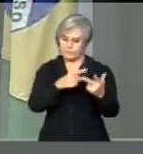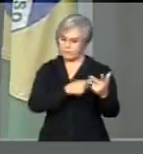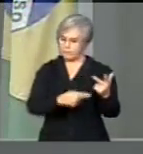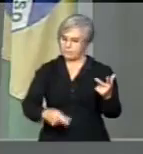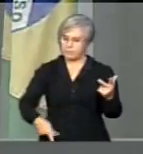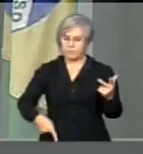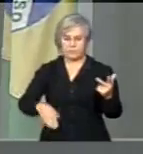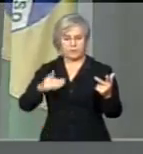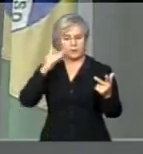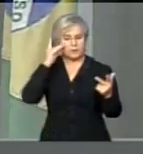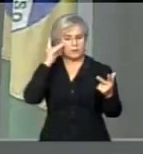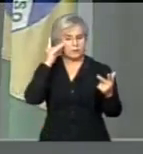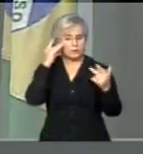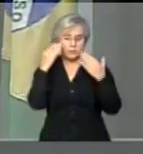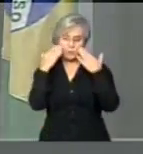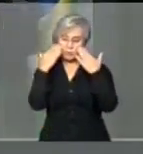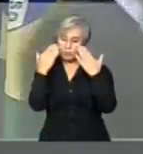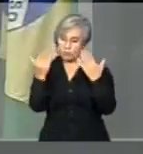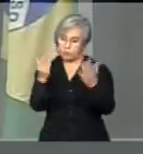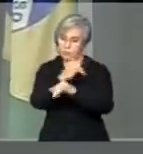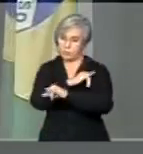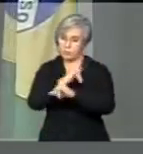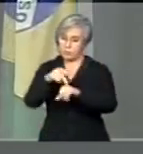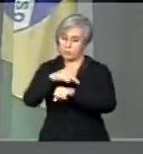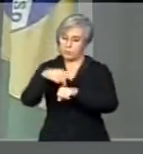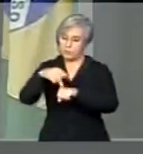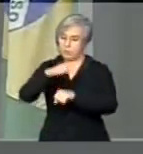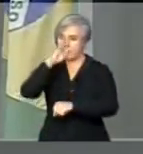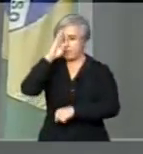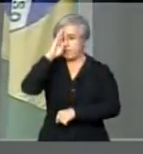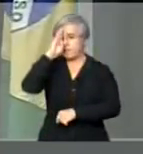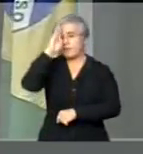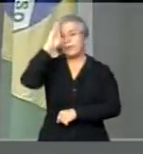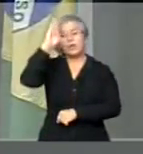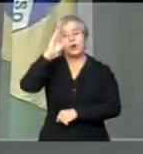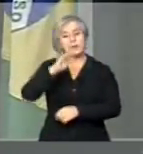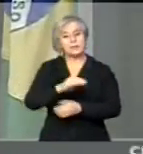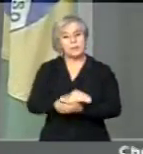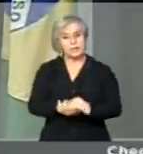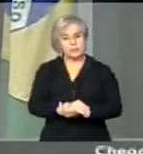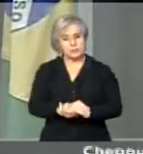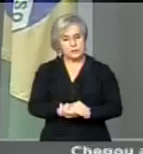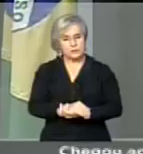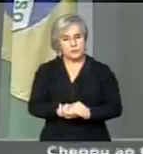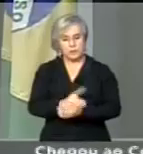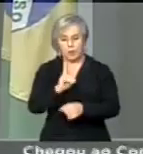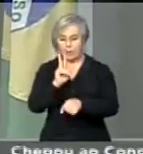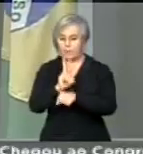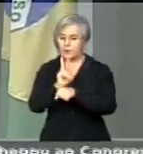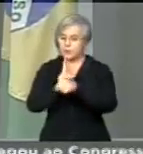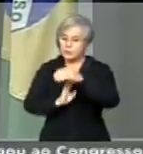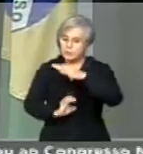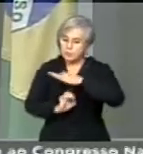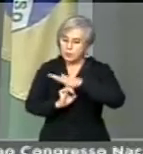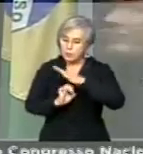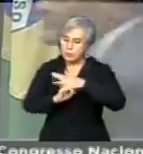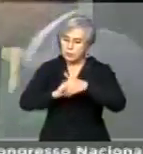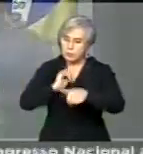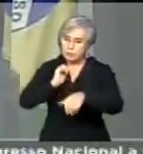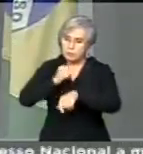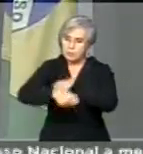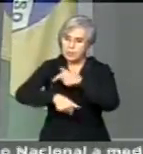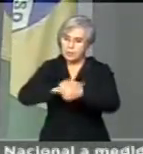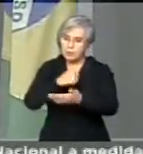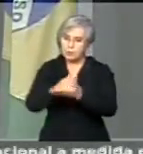Rousseff apresentava ao país como prioridade na mensagem anterior do ano passado a proteção ao emprego. E o que é que